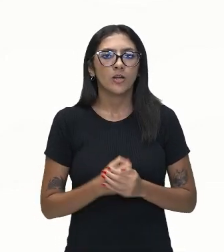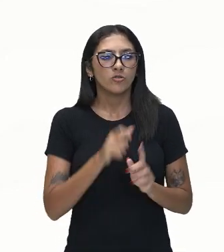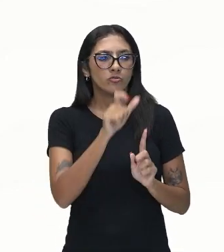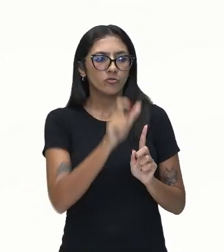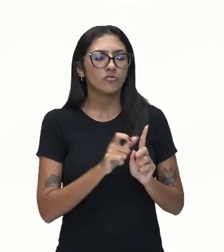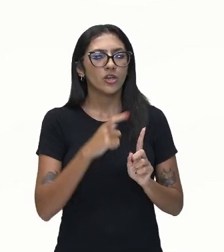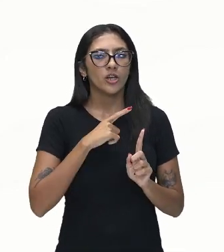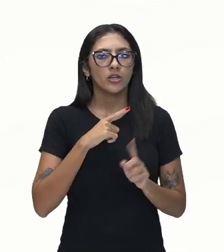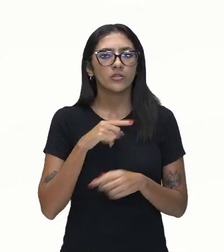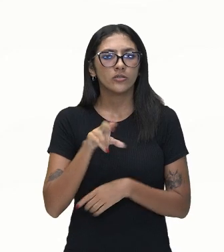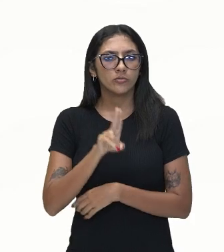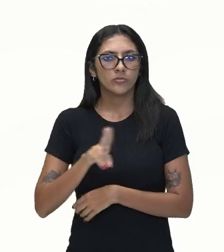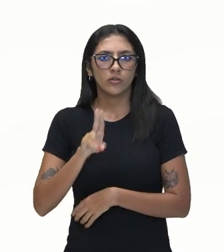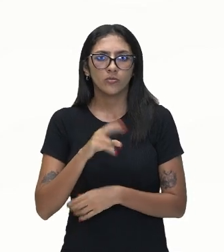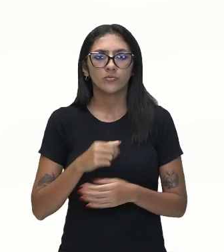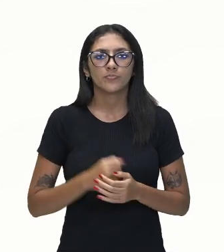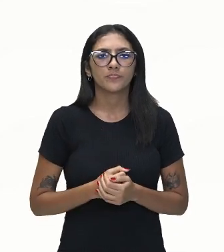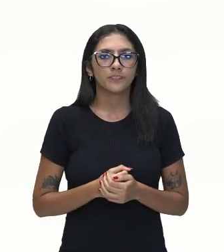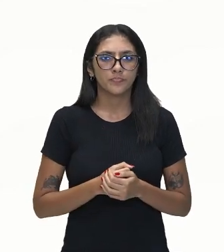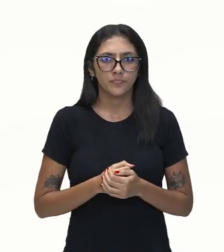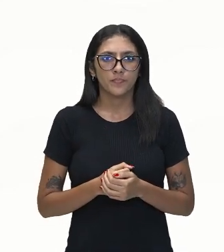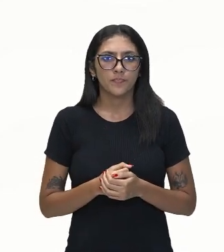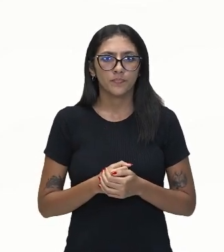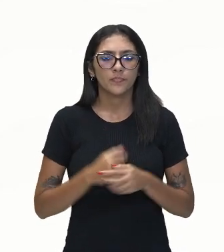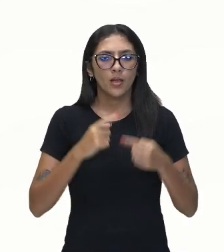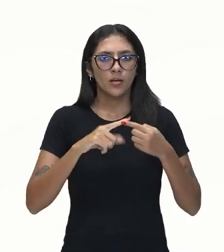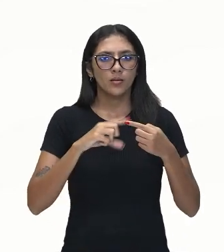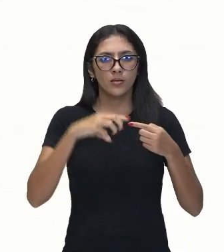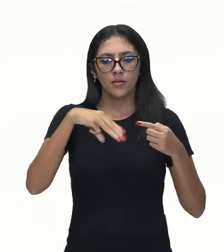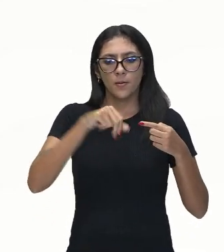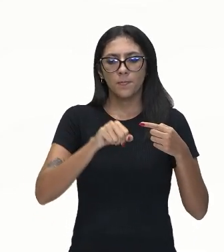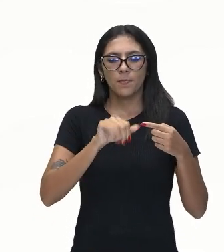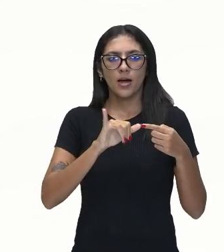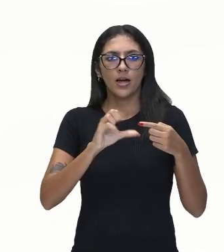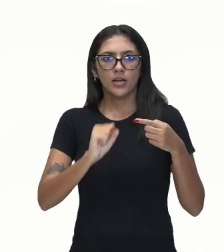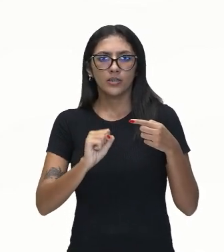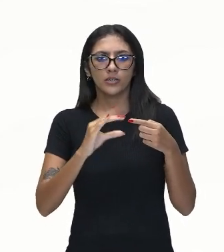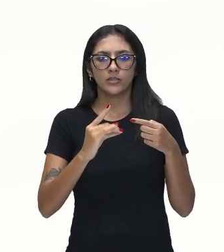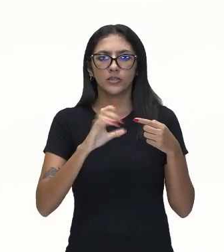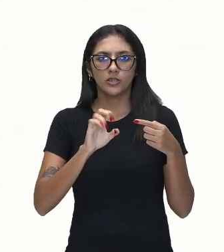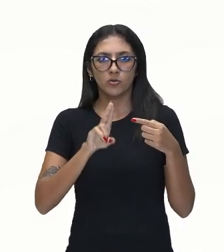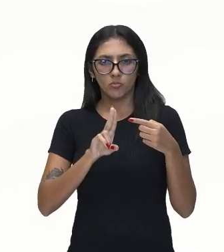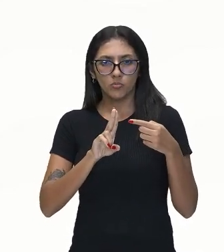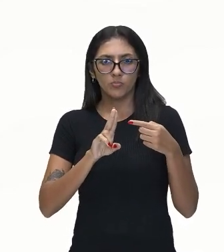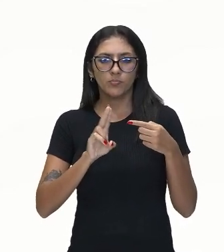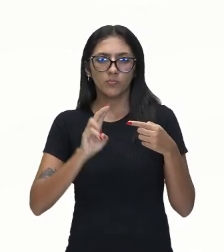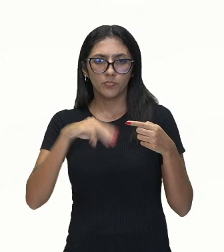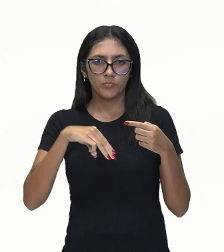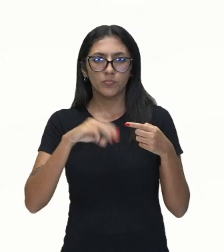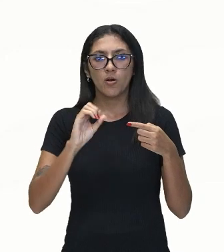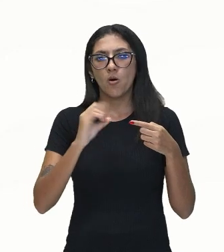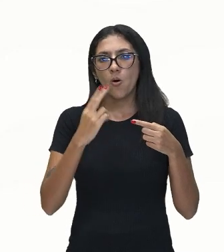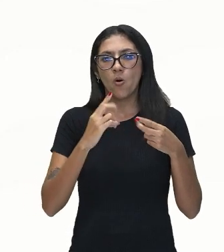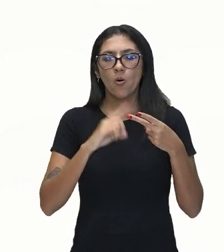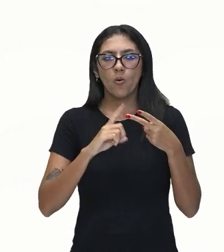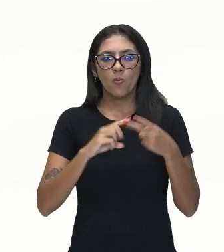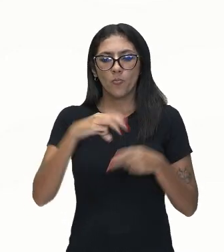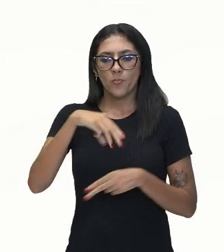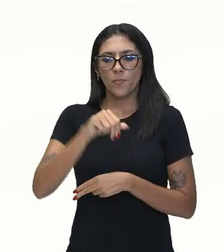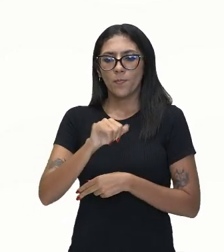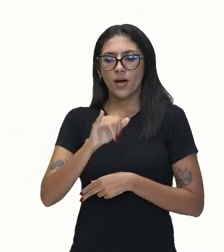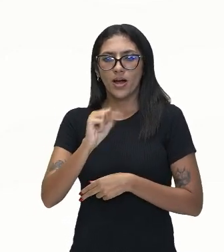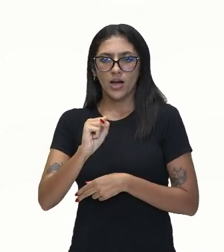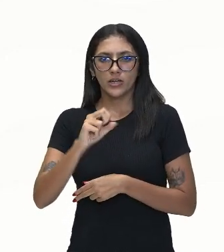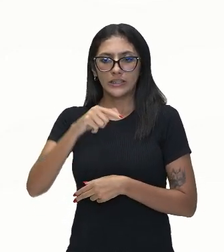expressões como mais de um, mais que um, observe bem, e estas expressões